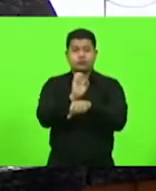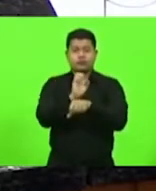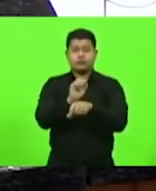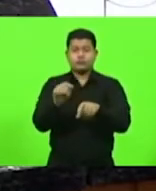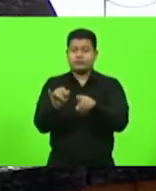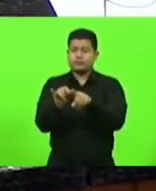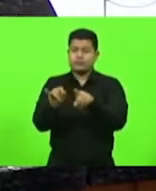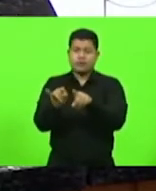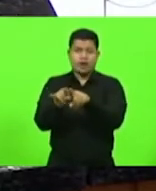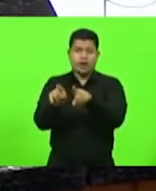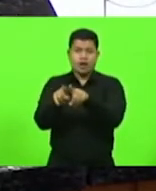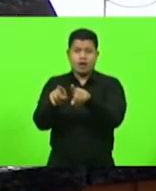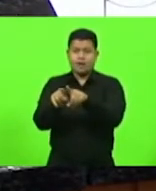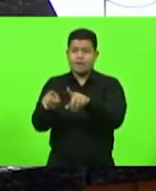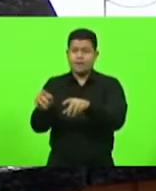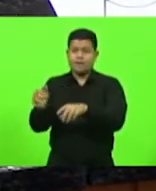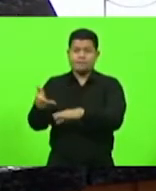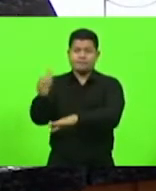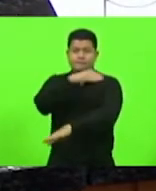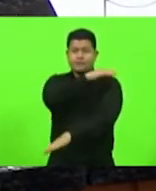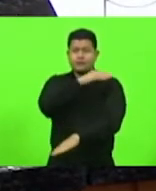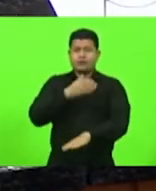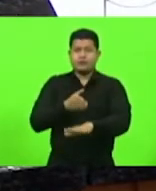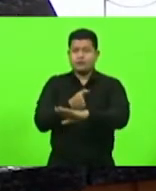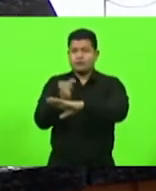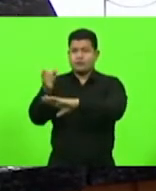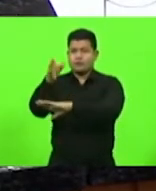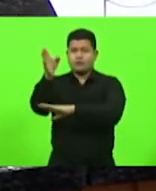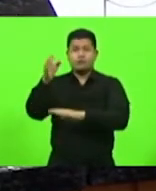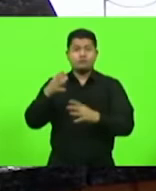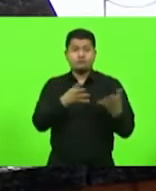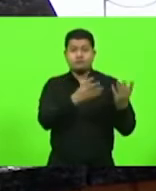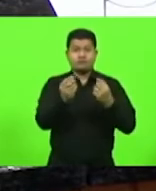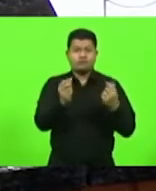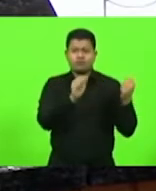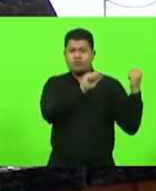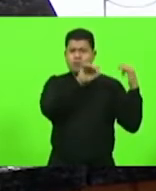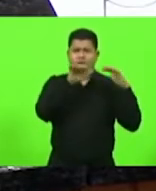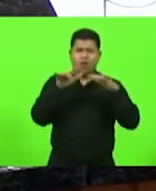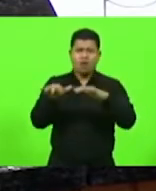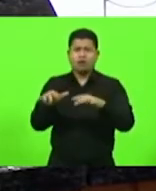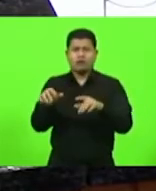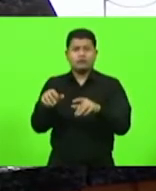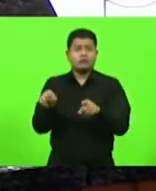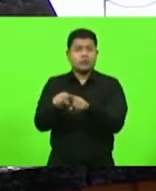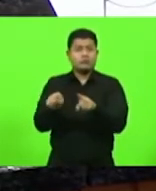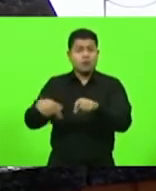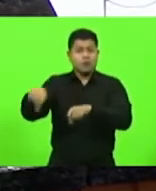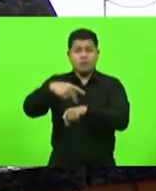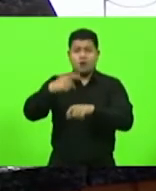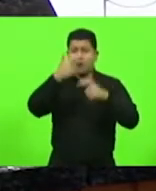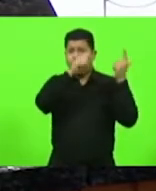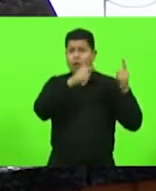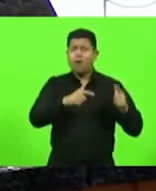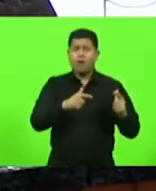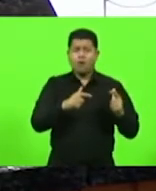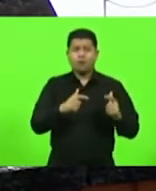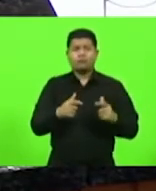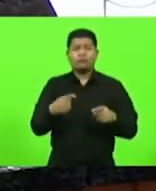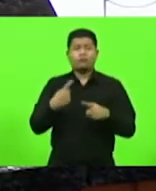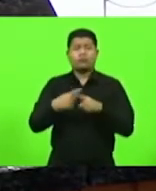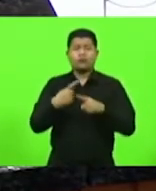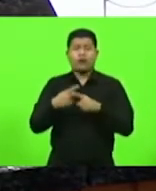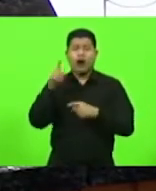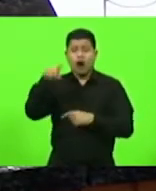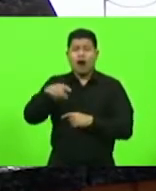é uma região super procurada por turistas de todo o país e até do exterior por ser a região mais fria do Brasil